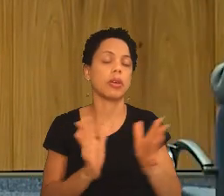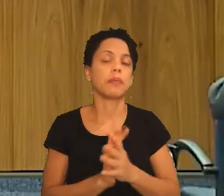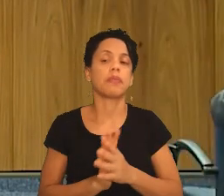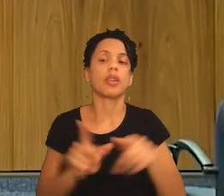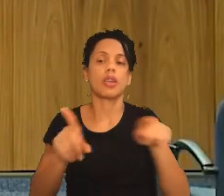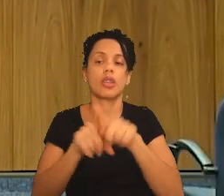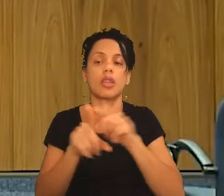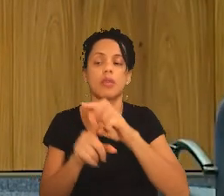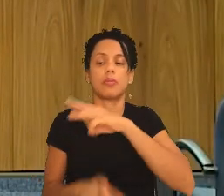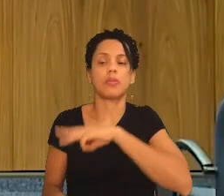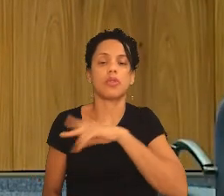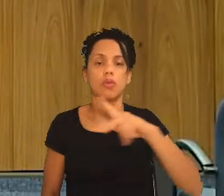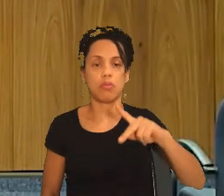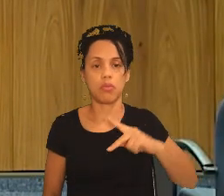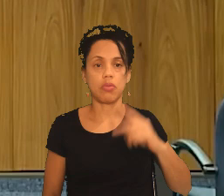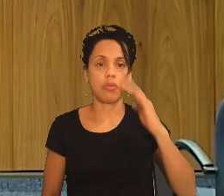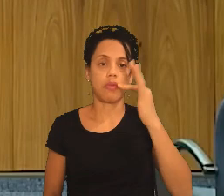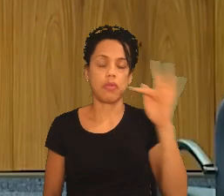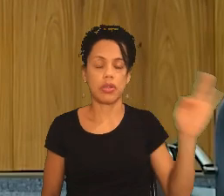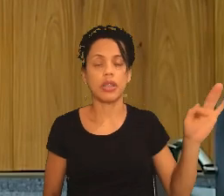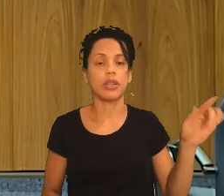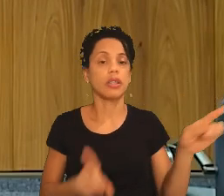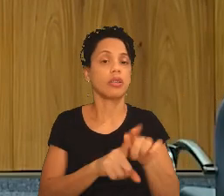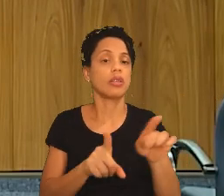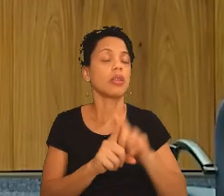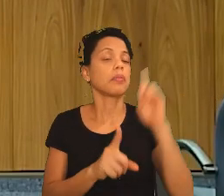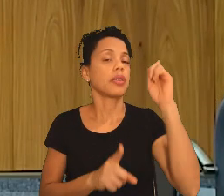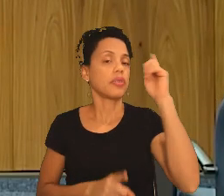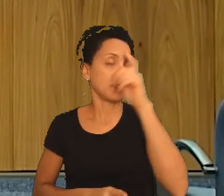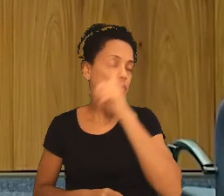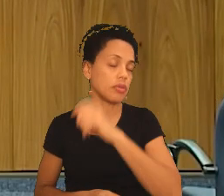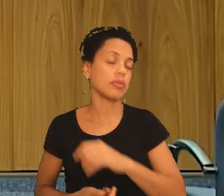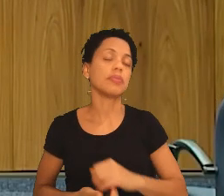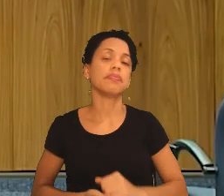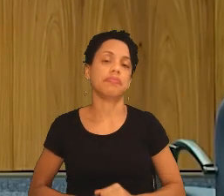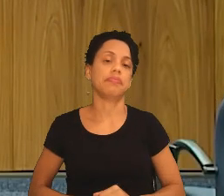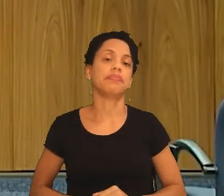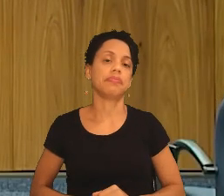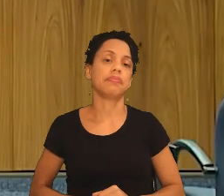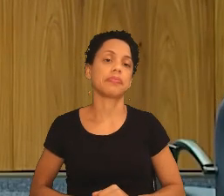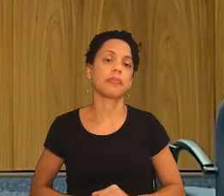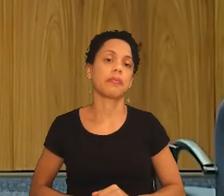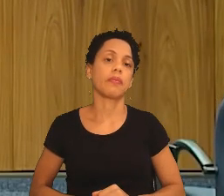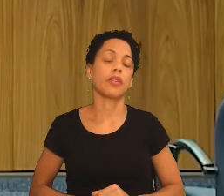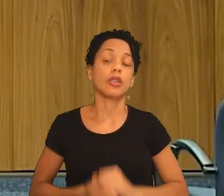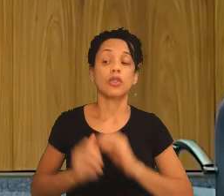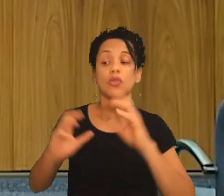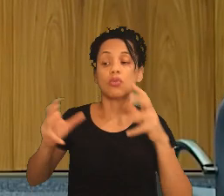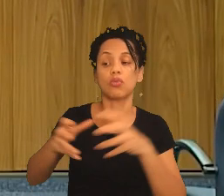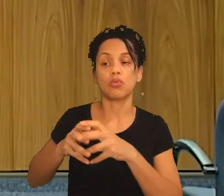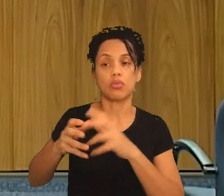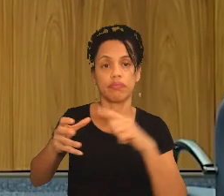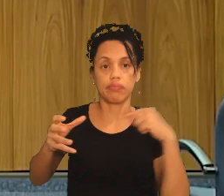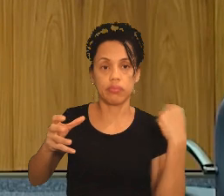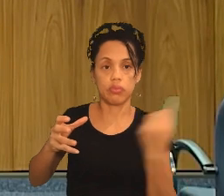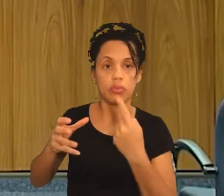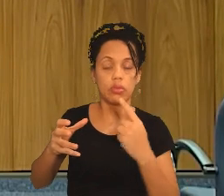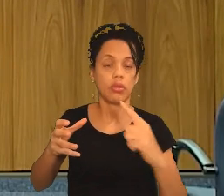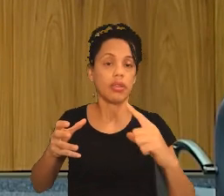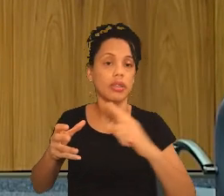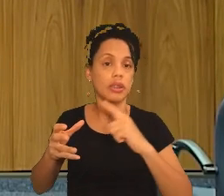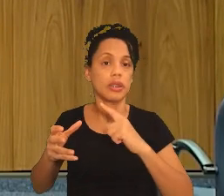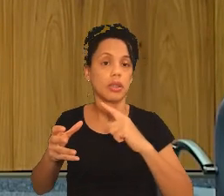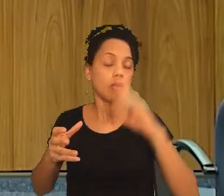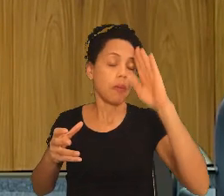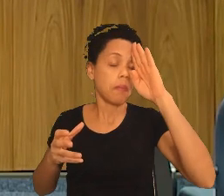com todo o espaço, né, do sistema de justiça, né? Quando eu falo, me refiro a todos, inclusive